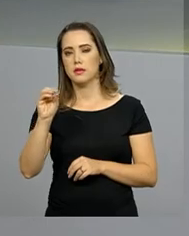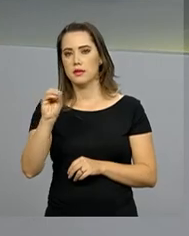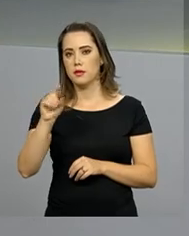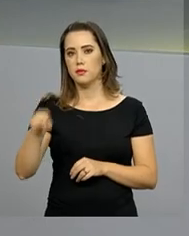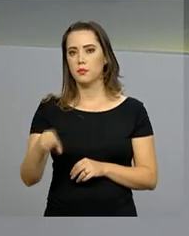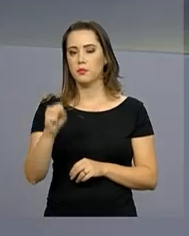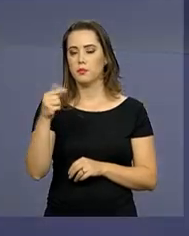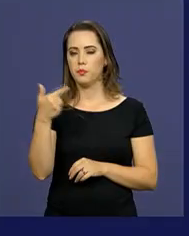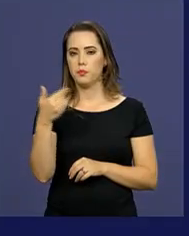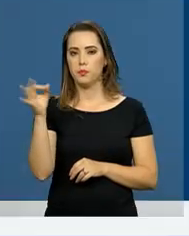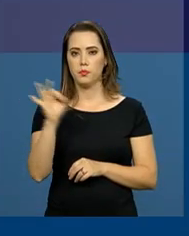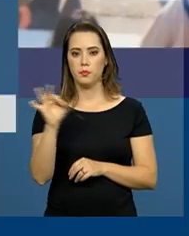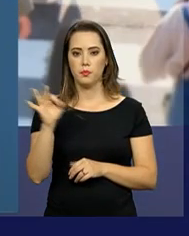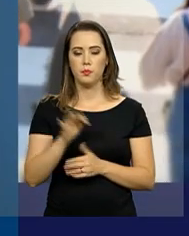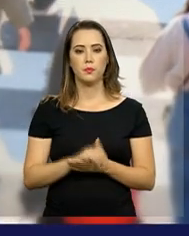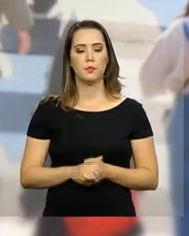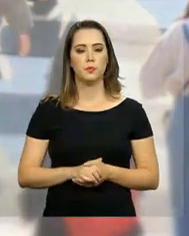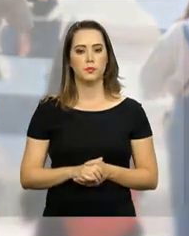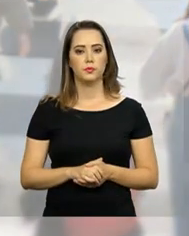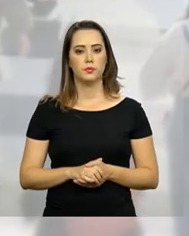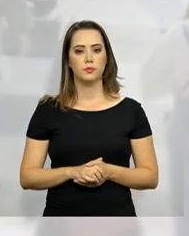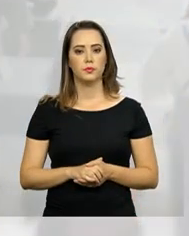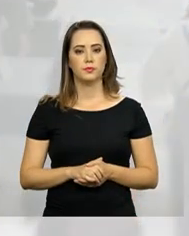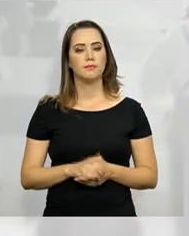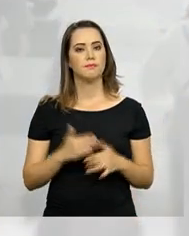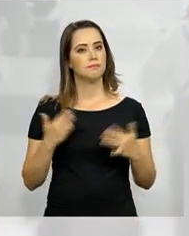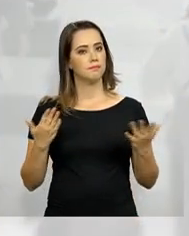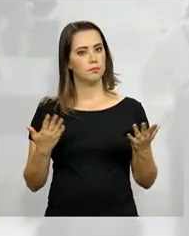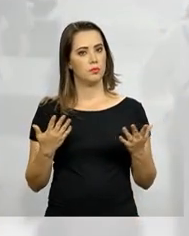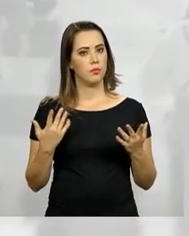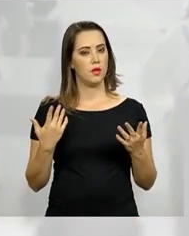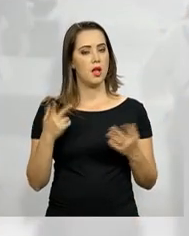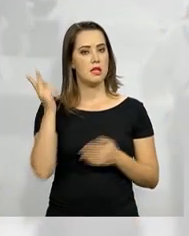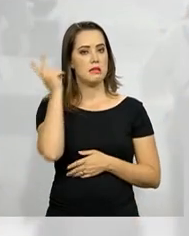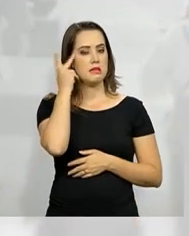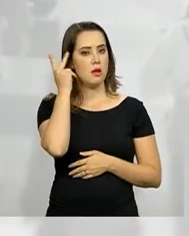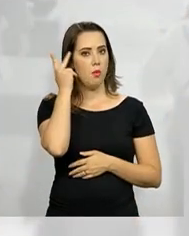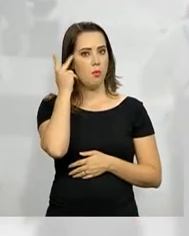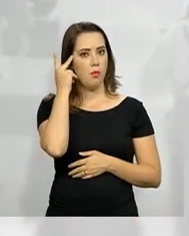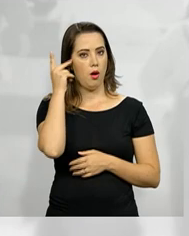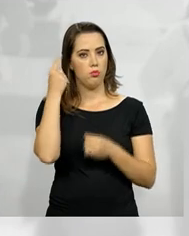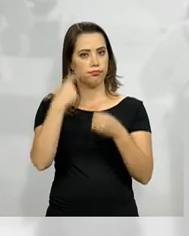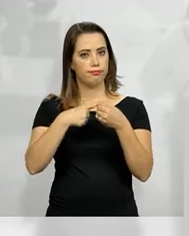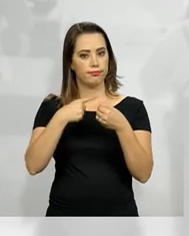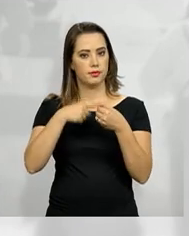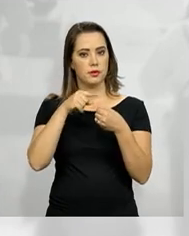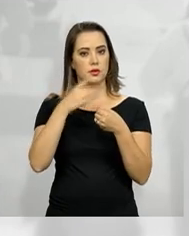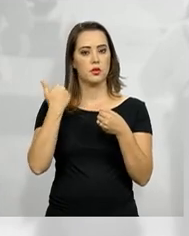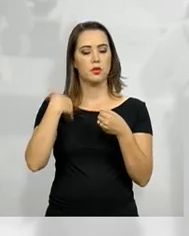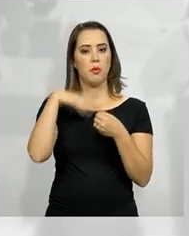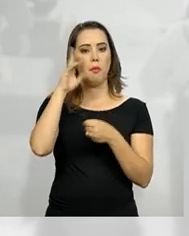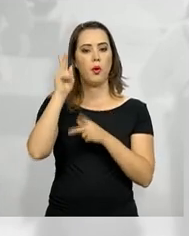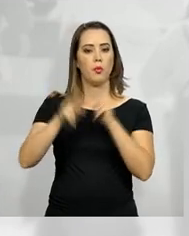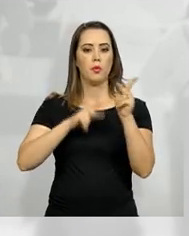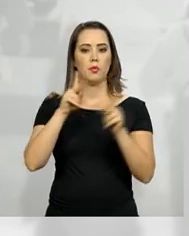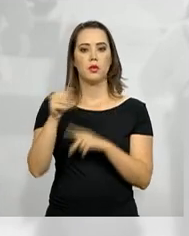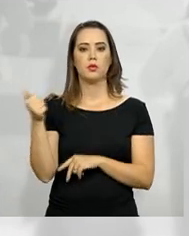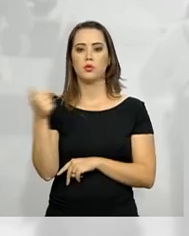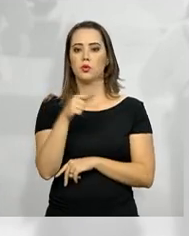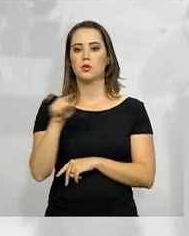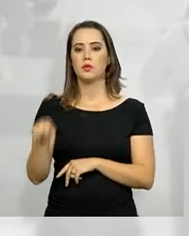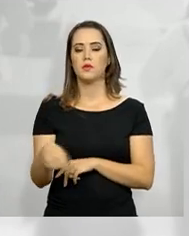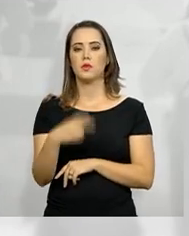cento o município de são paulo continua sendo o mais populoso do país com 12 milhões e